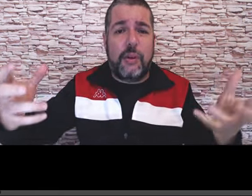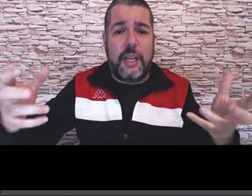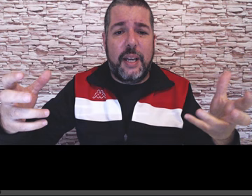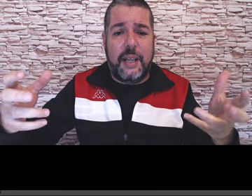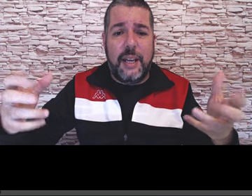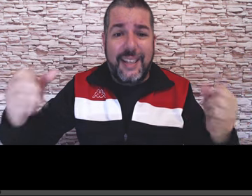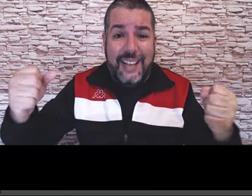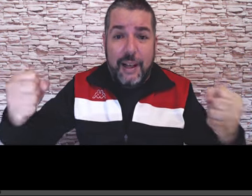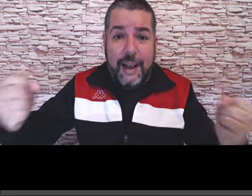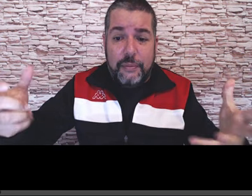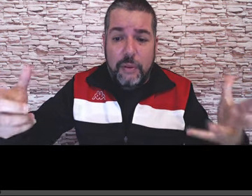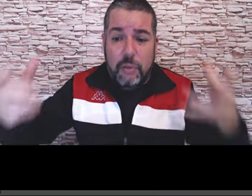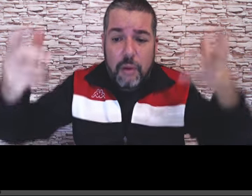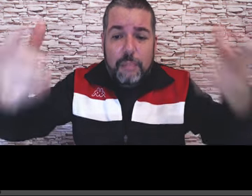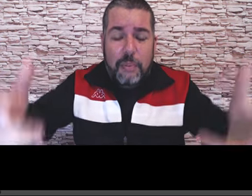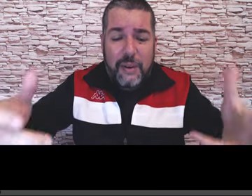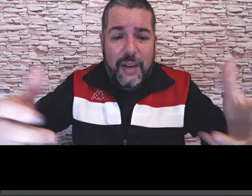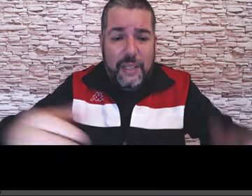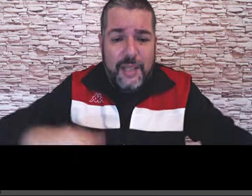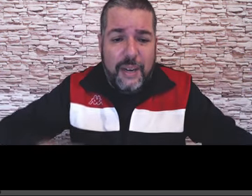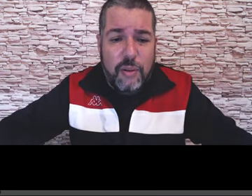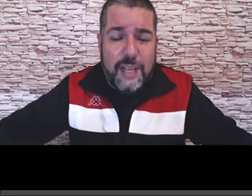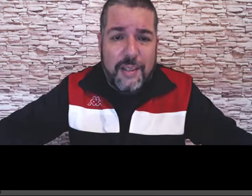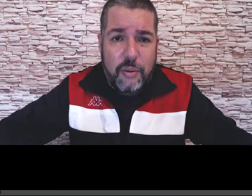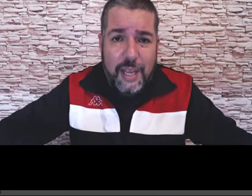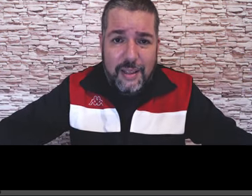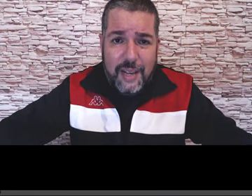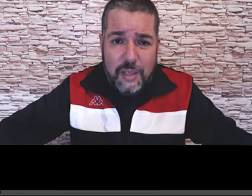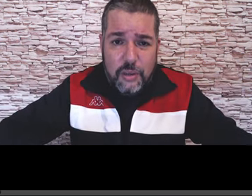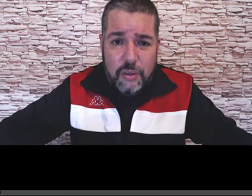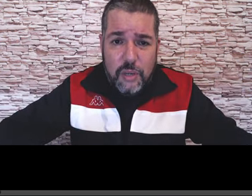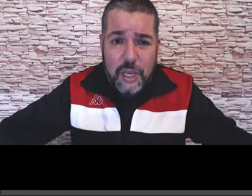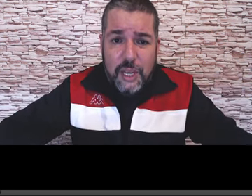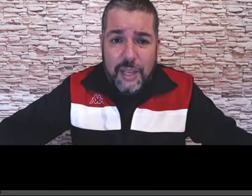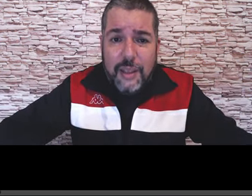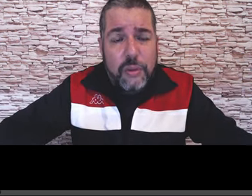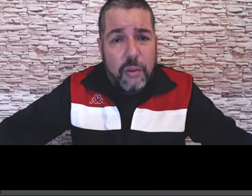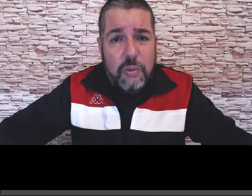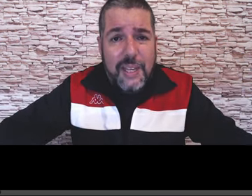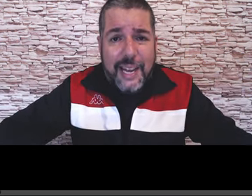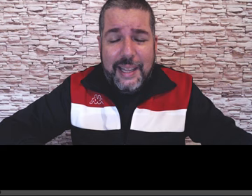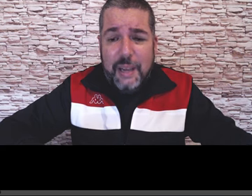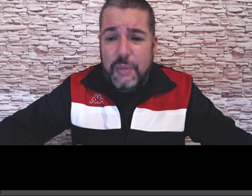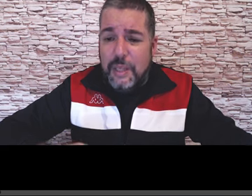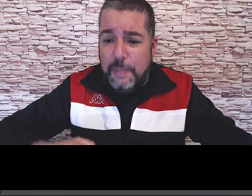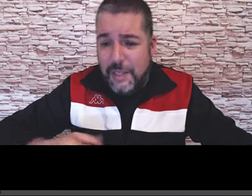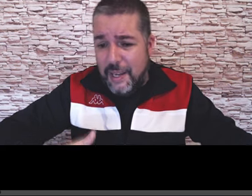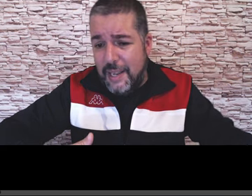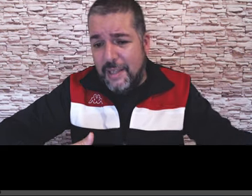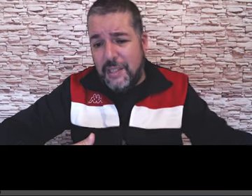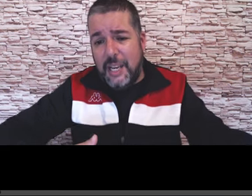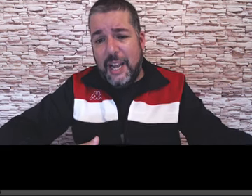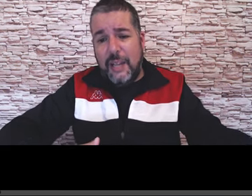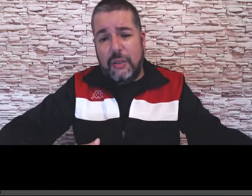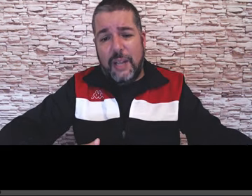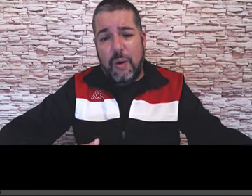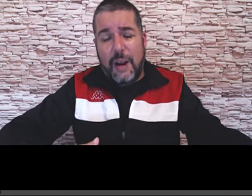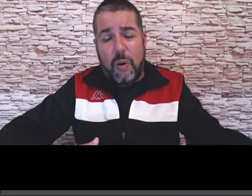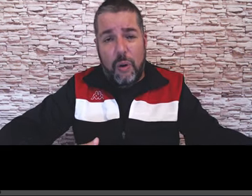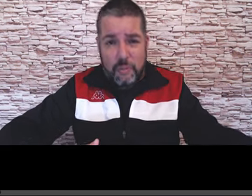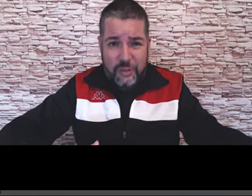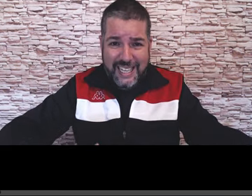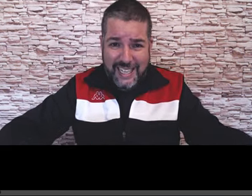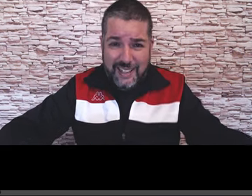essa boquinha, né? Tá ávido por privatizar a educação e entrar nisso. Então, não nos enganemos, a gente precisa resistir a isso, né?